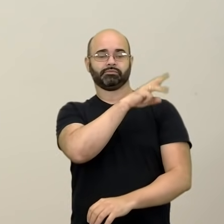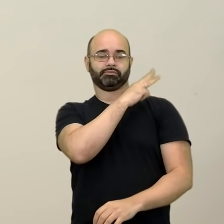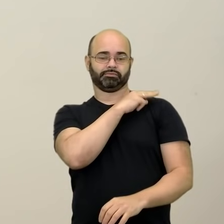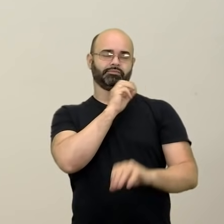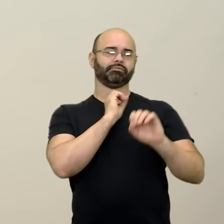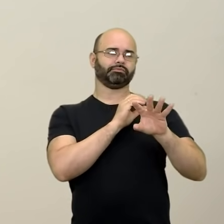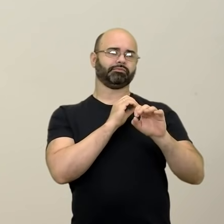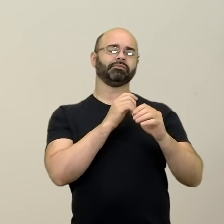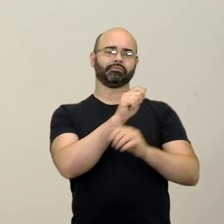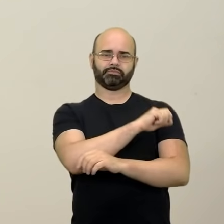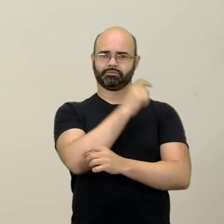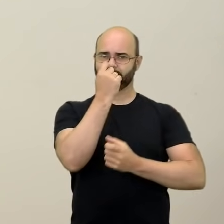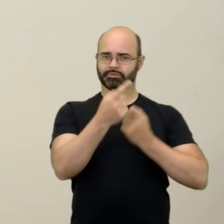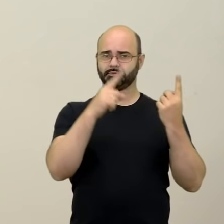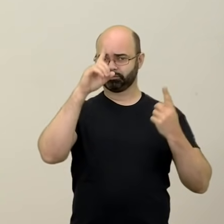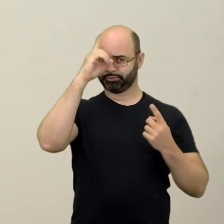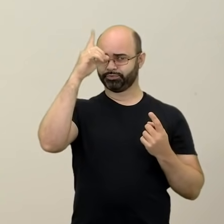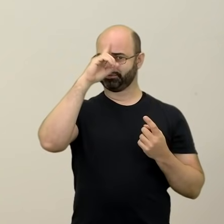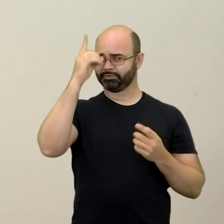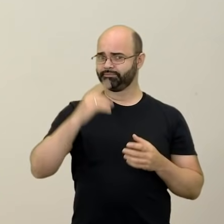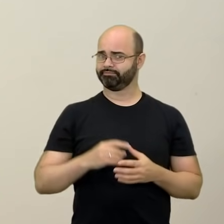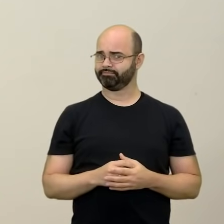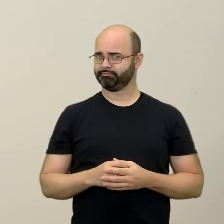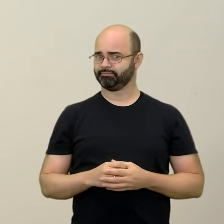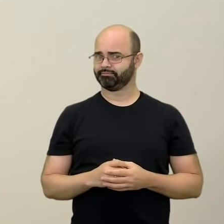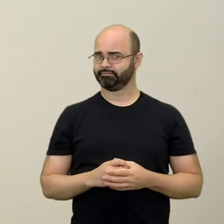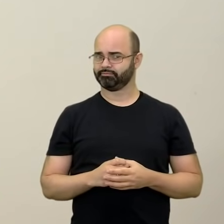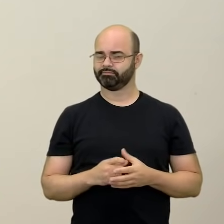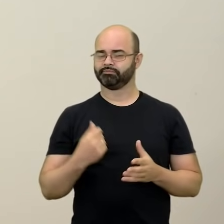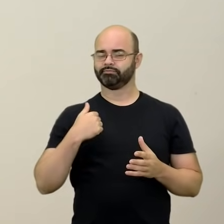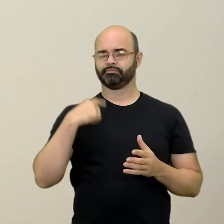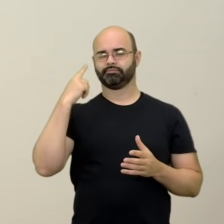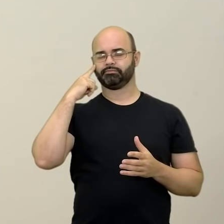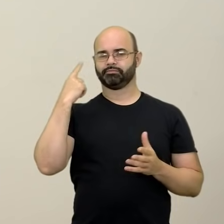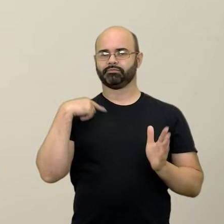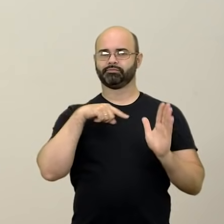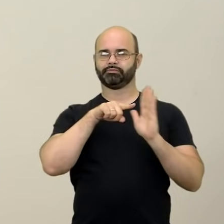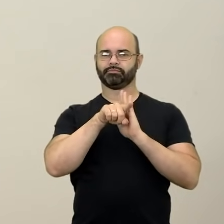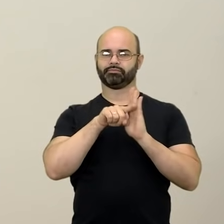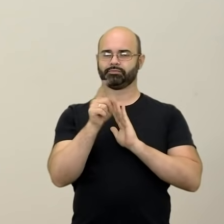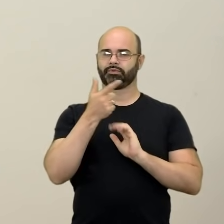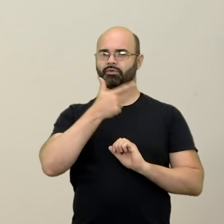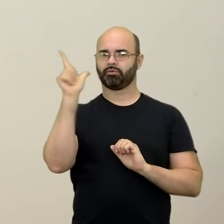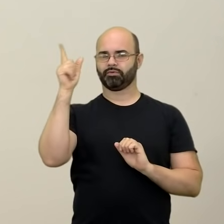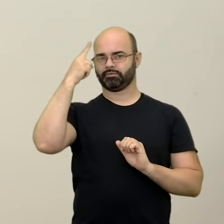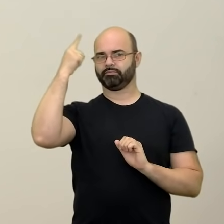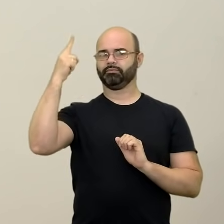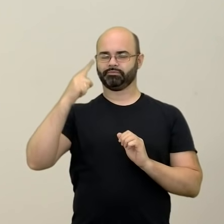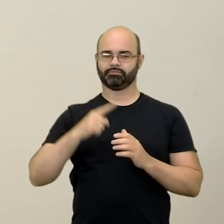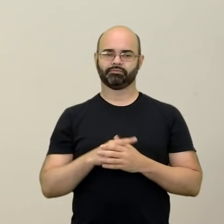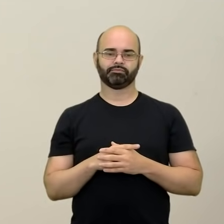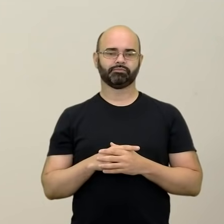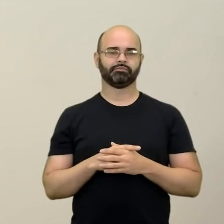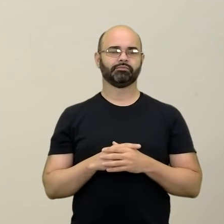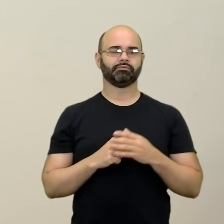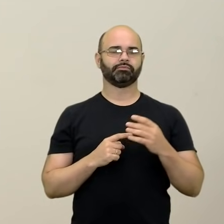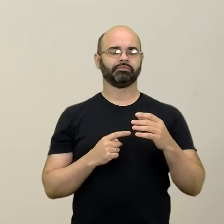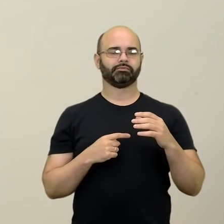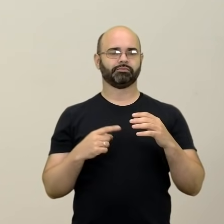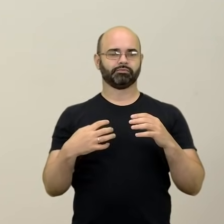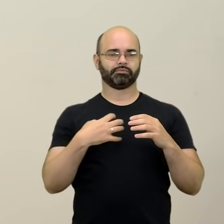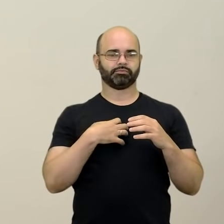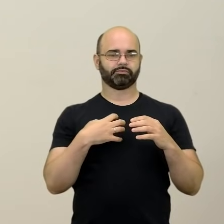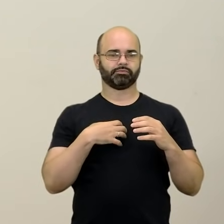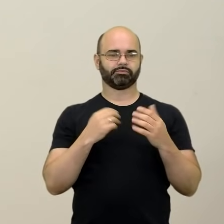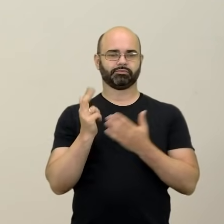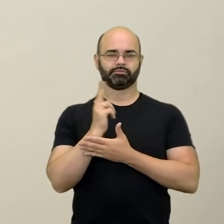e tinha aluno que tinha essa dúvida tá então eu bolei uma outra enquete também que ela vai aparecer aqui no slide